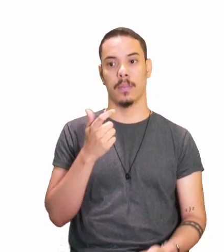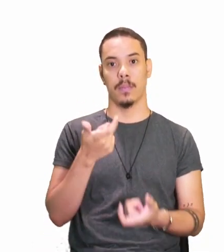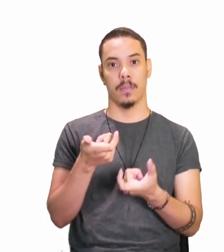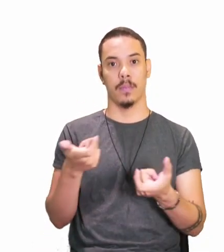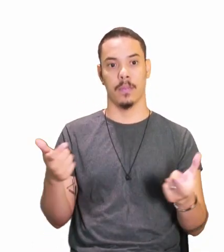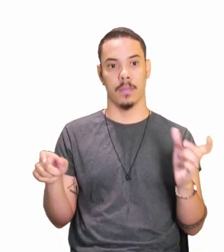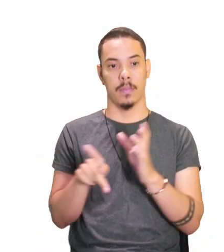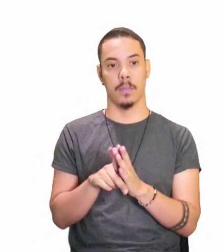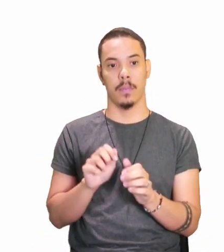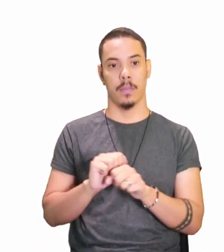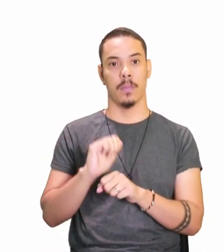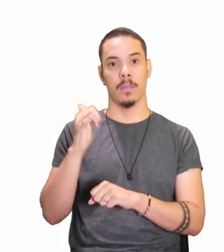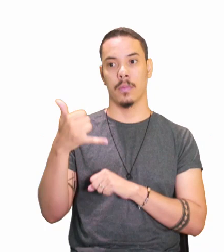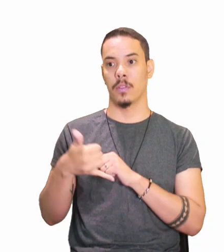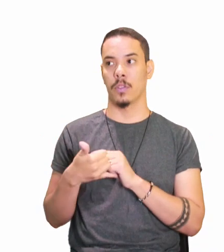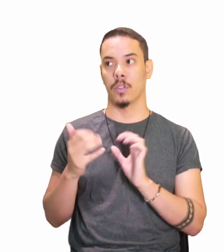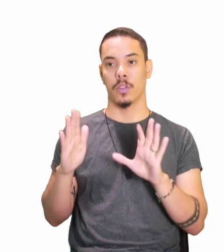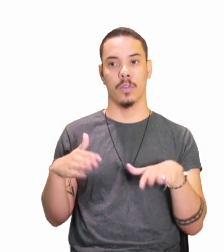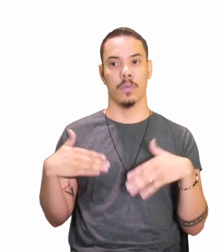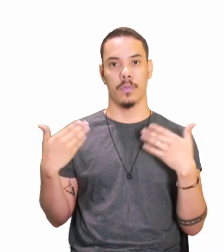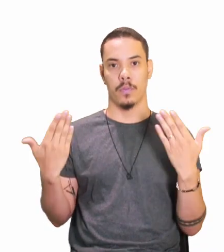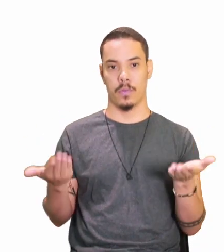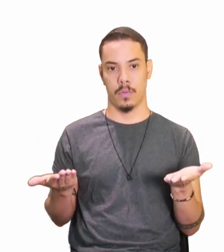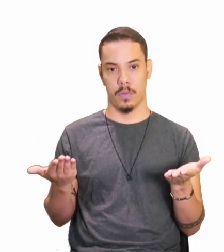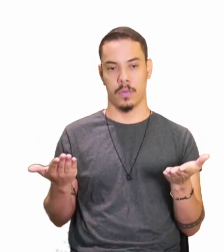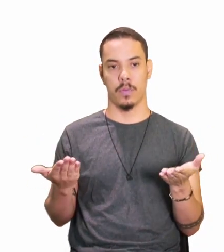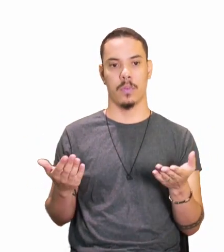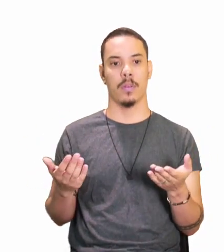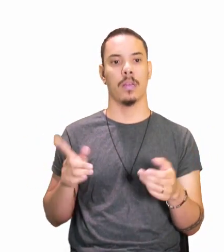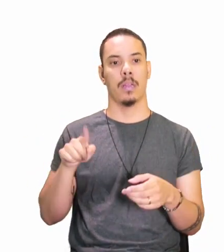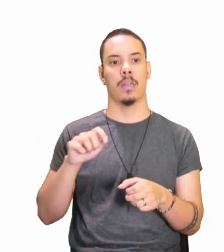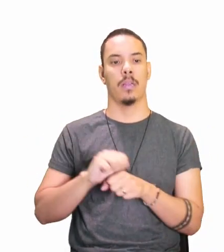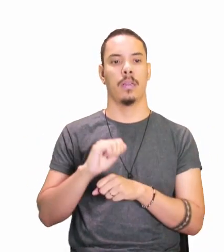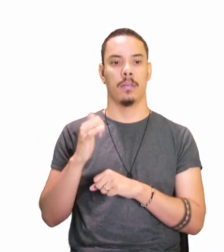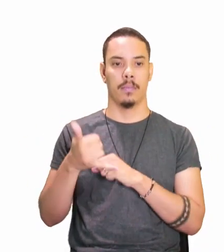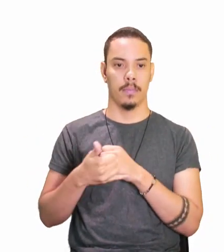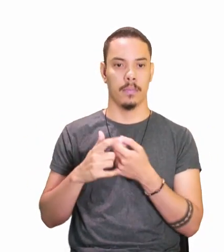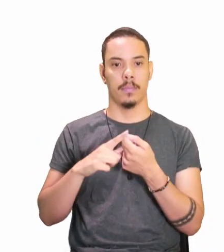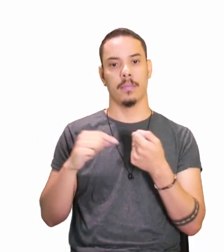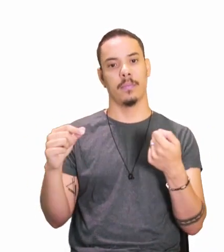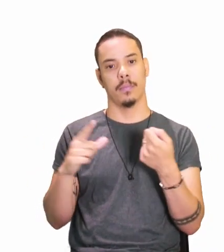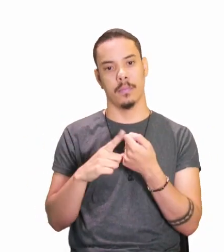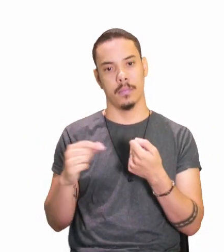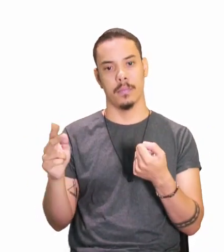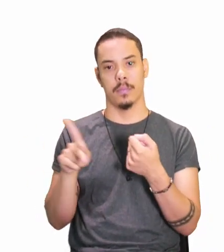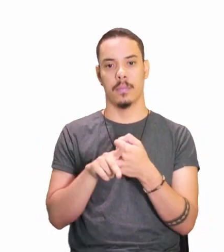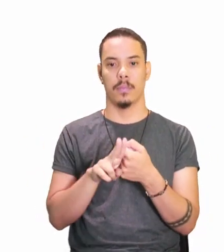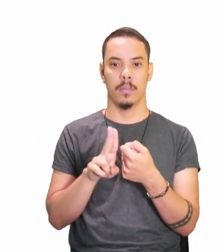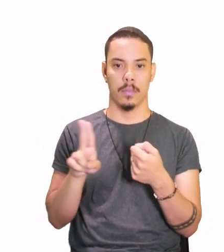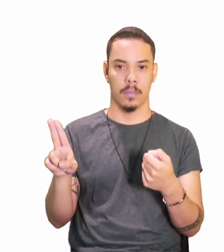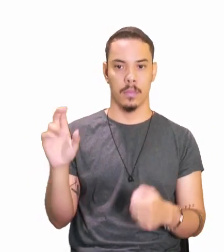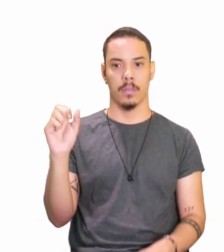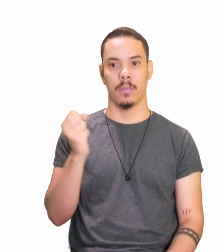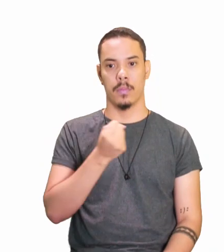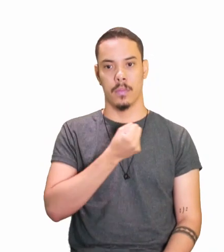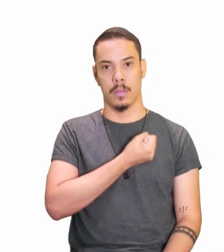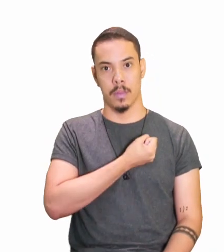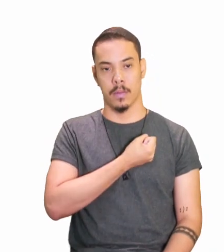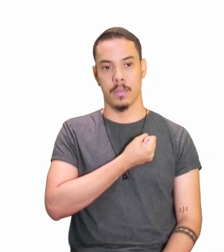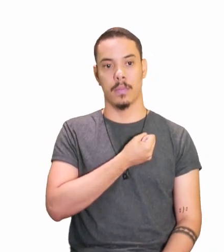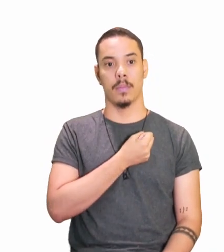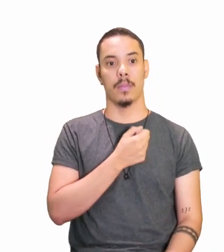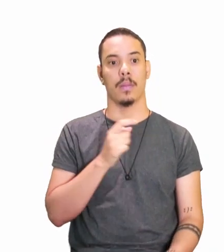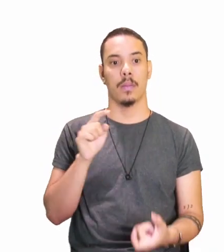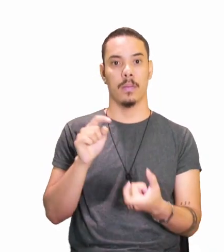valor adjetivo. Quais são essas palavras? Ó, artigo, adjetivo, pronome adjetivo e numeral. Nomes. Ó,